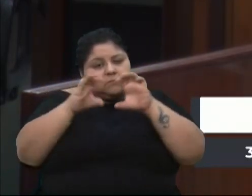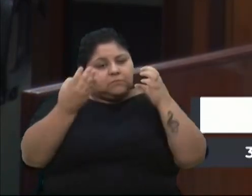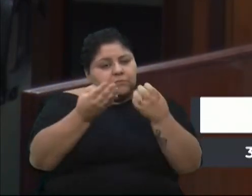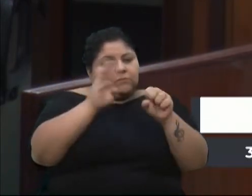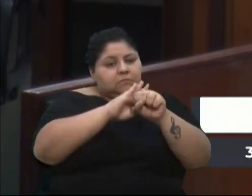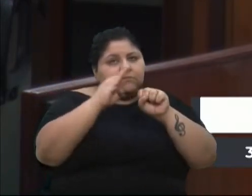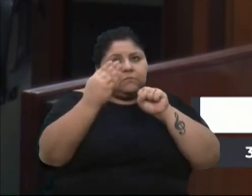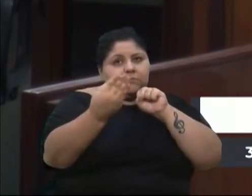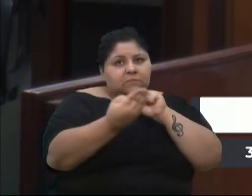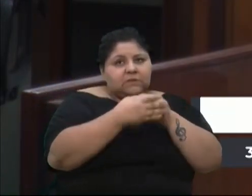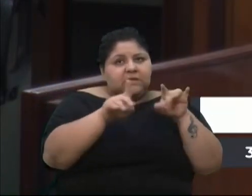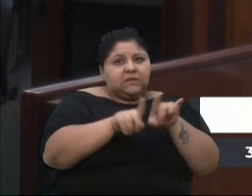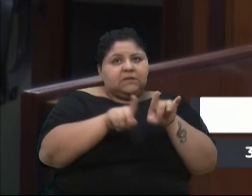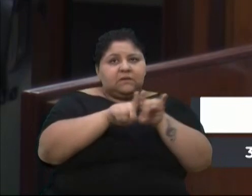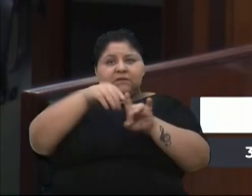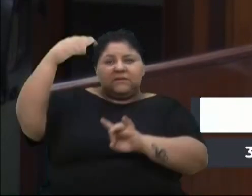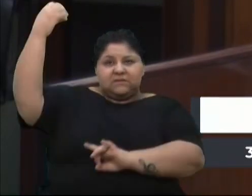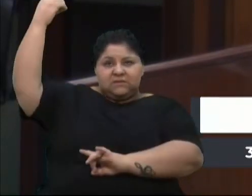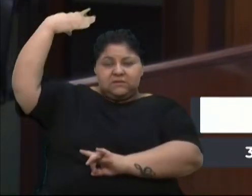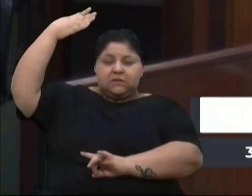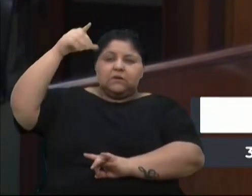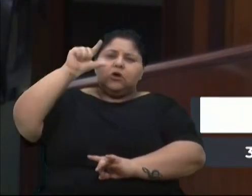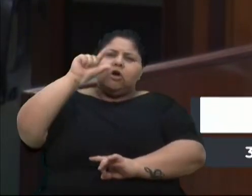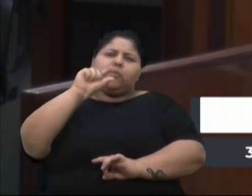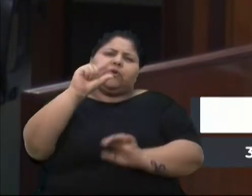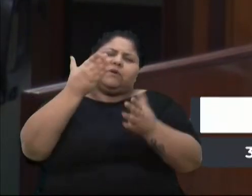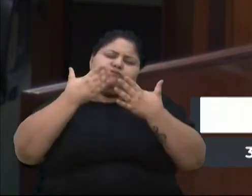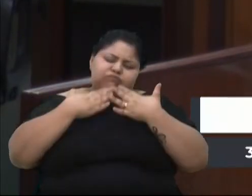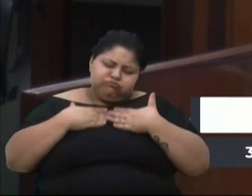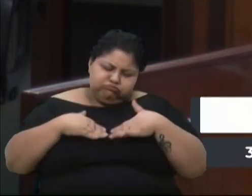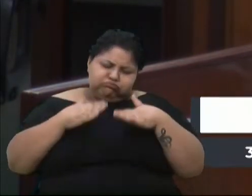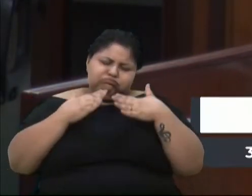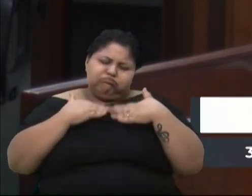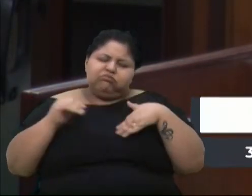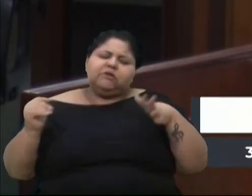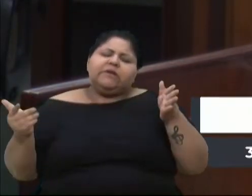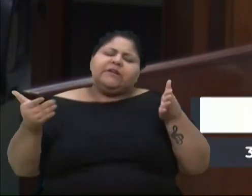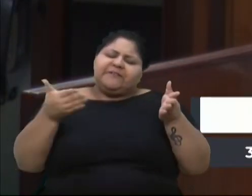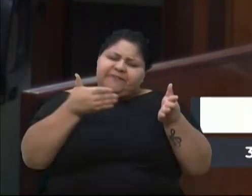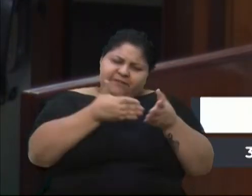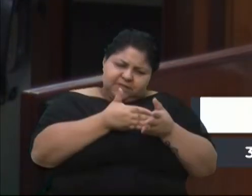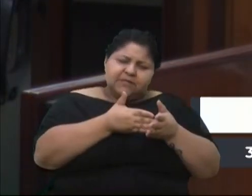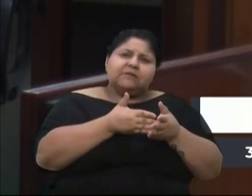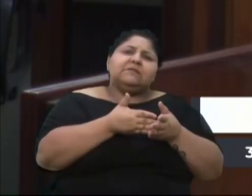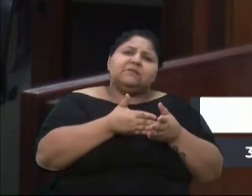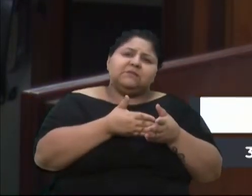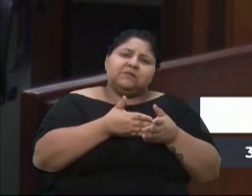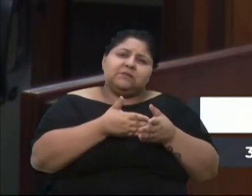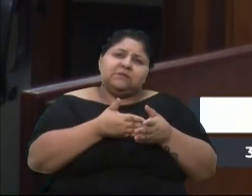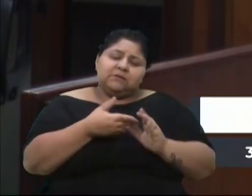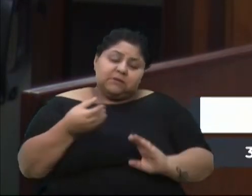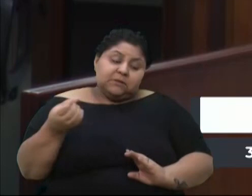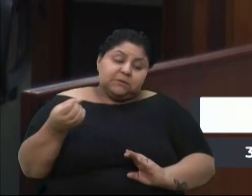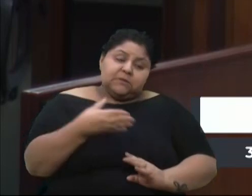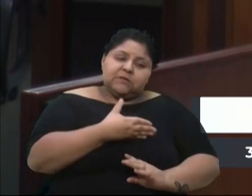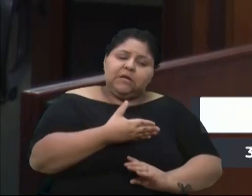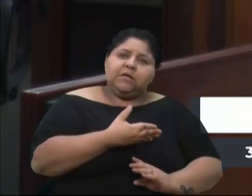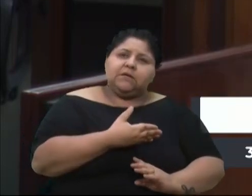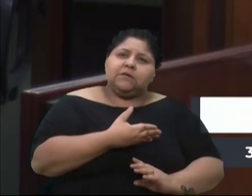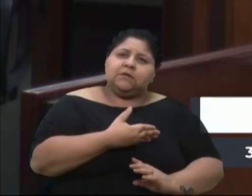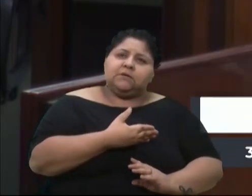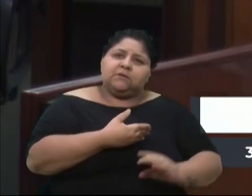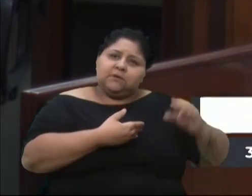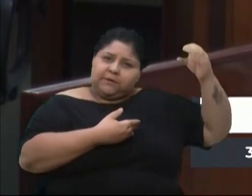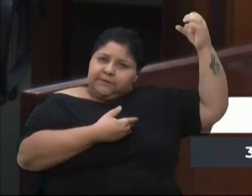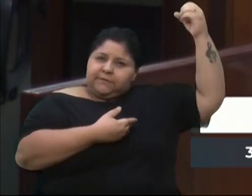que tem muita lâmpada queimada, que tem um pouquinho de paciência, que vai chegar lá a essa nova